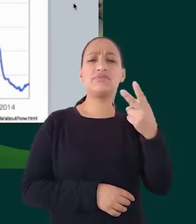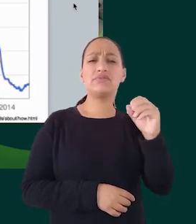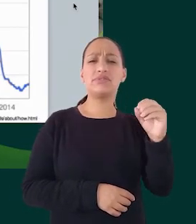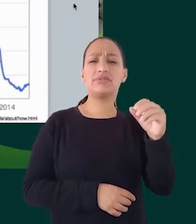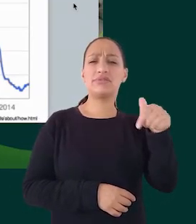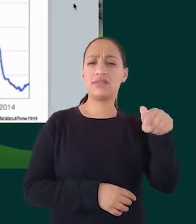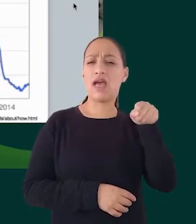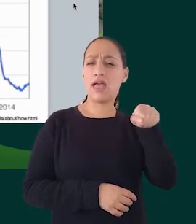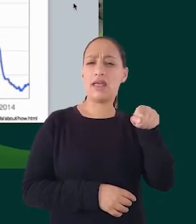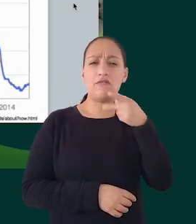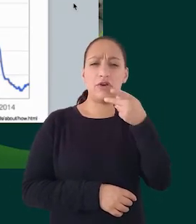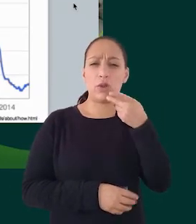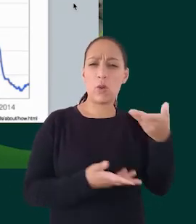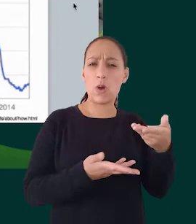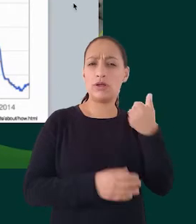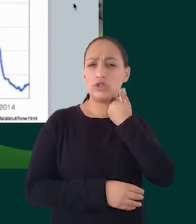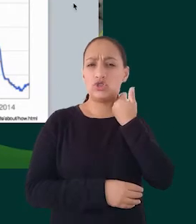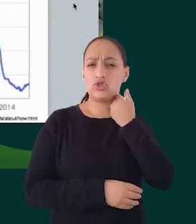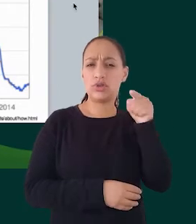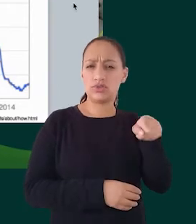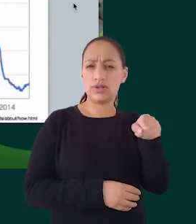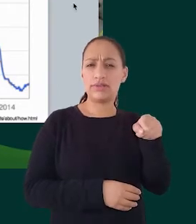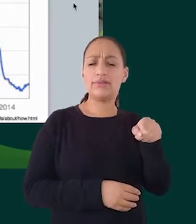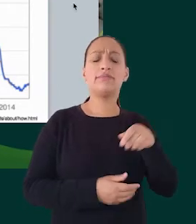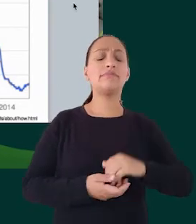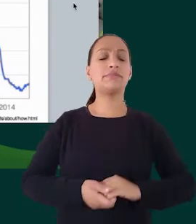o teu nickname aqui.